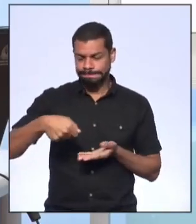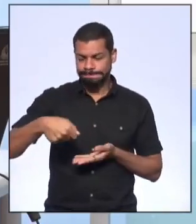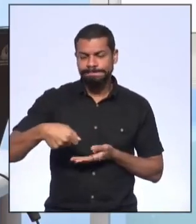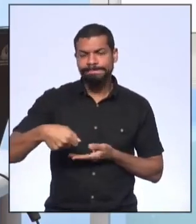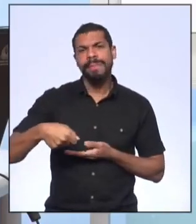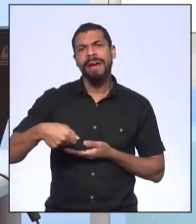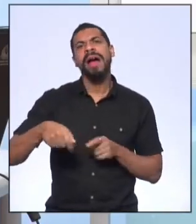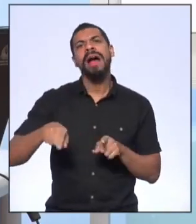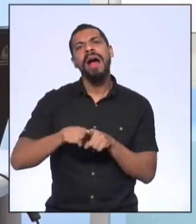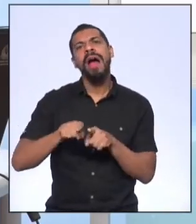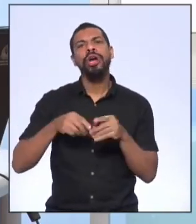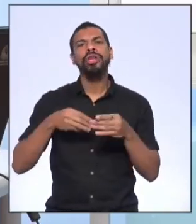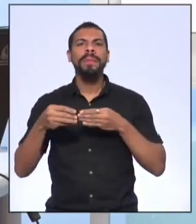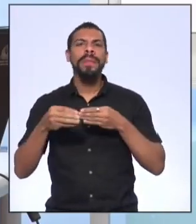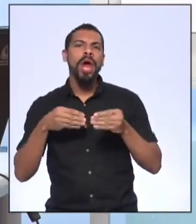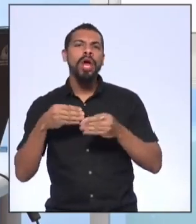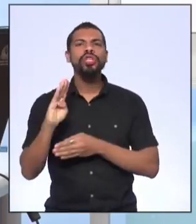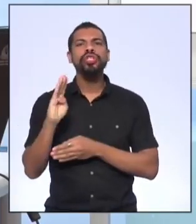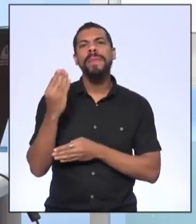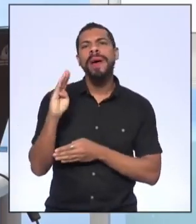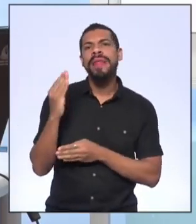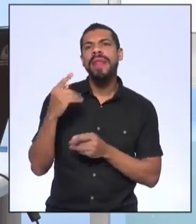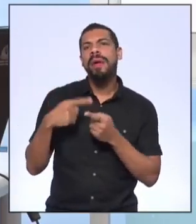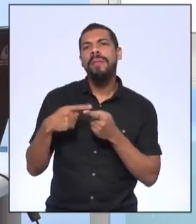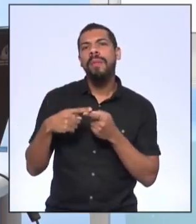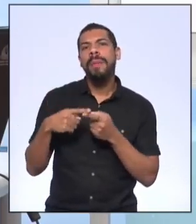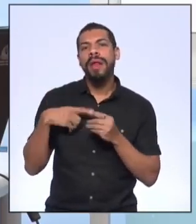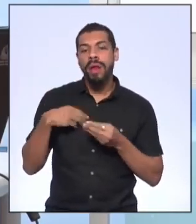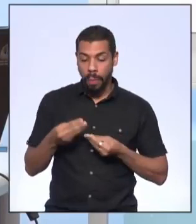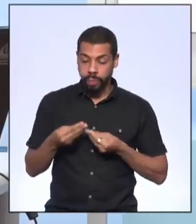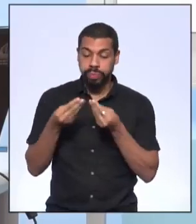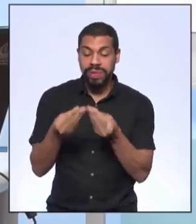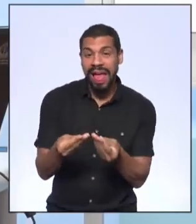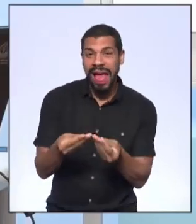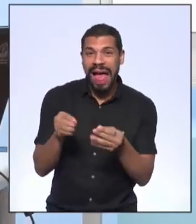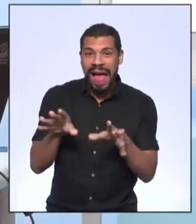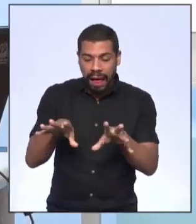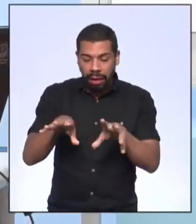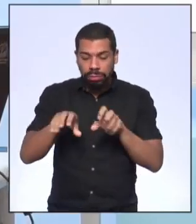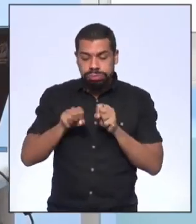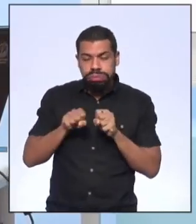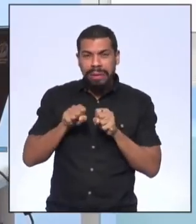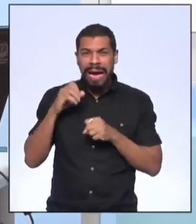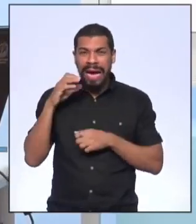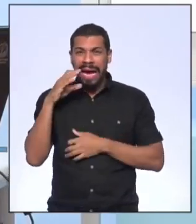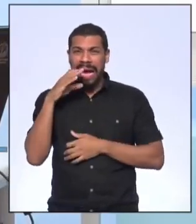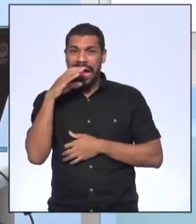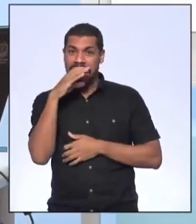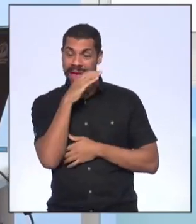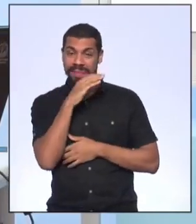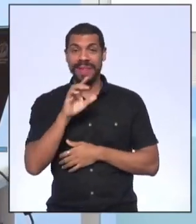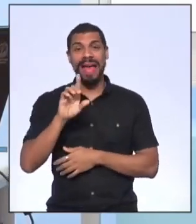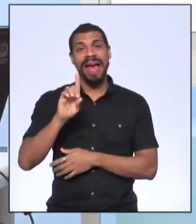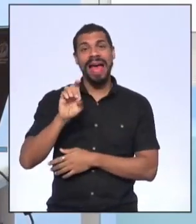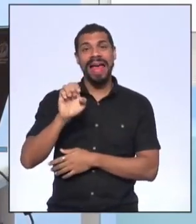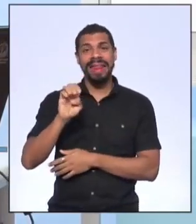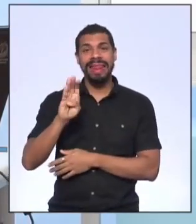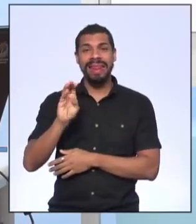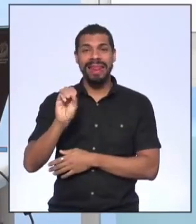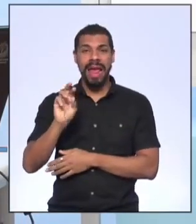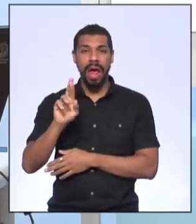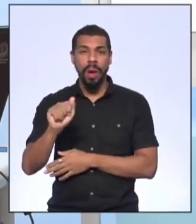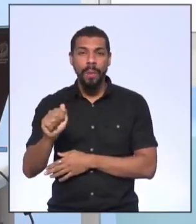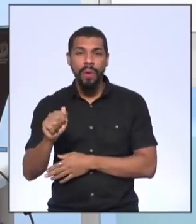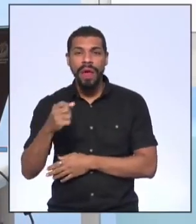de plástico, porque é para não transmitir calor. A Débora fala porque eles são maus condutores. O Isso.